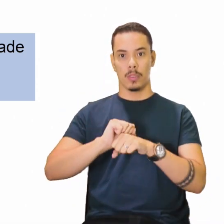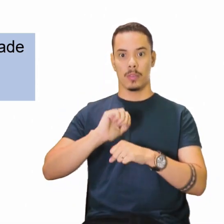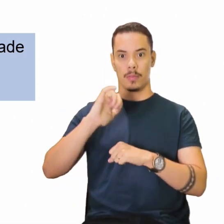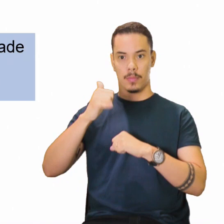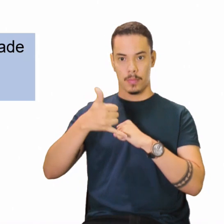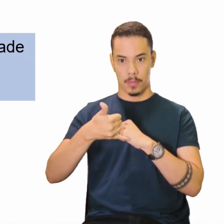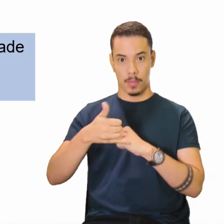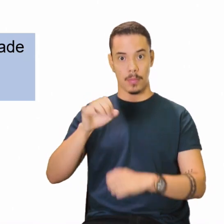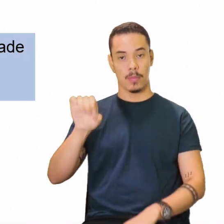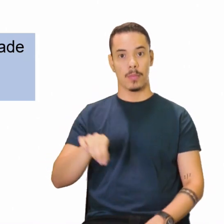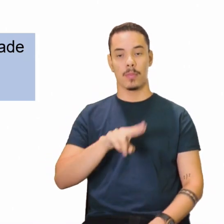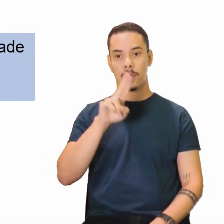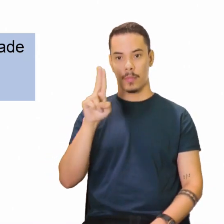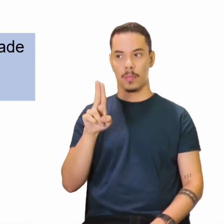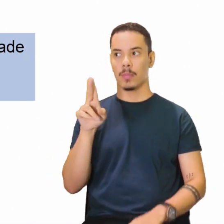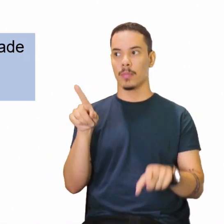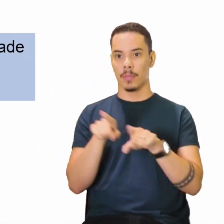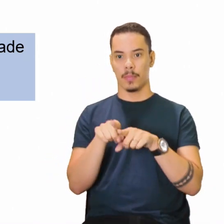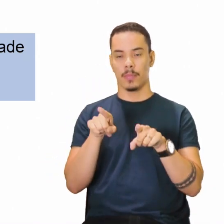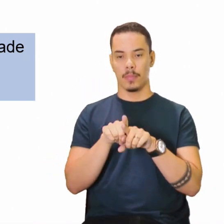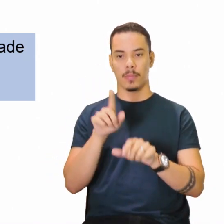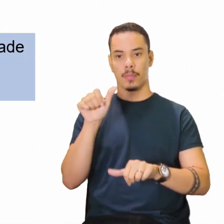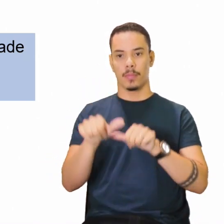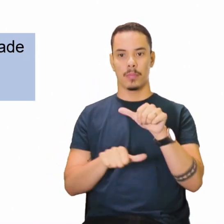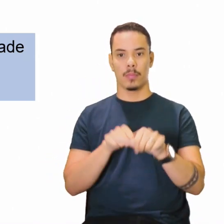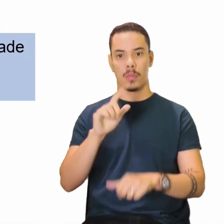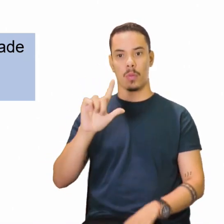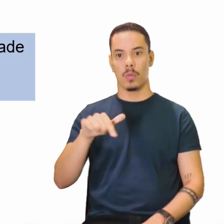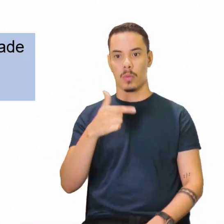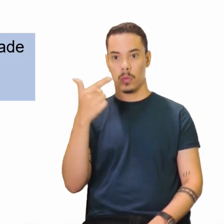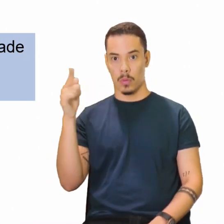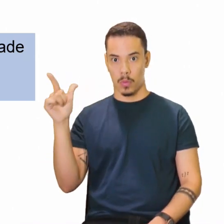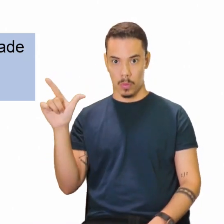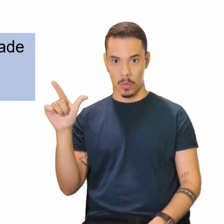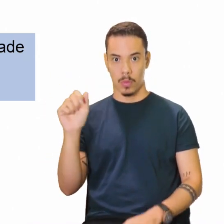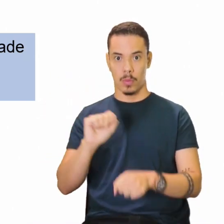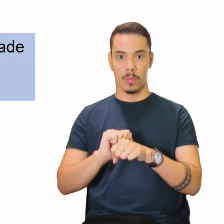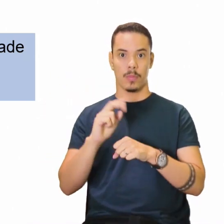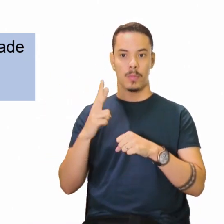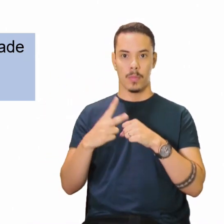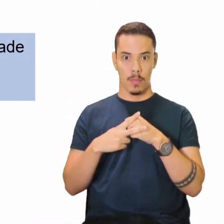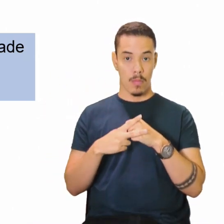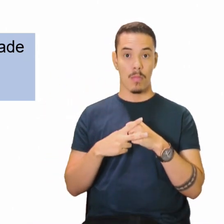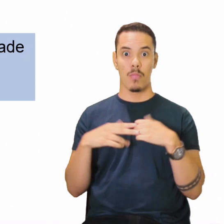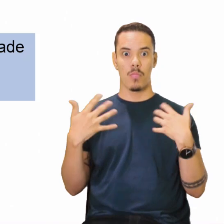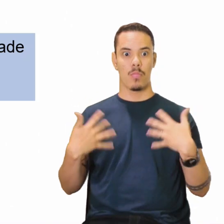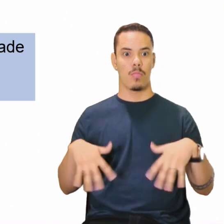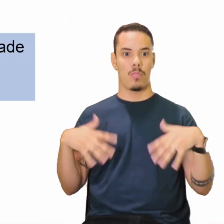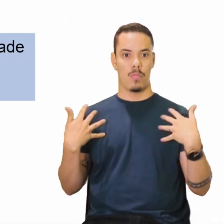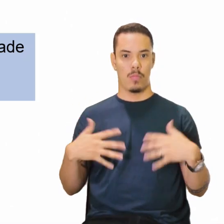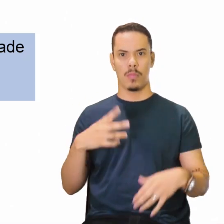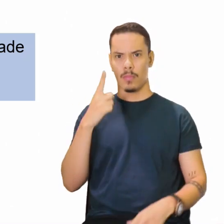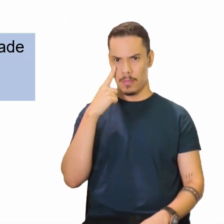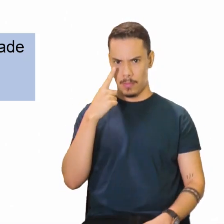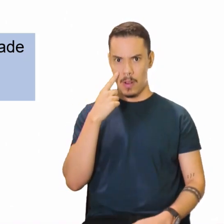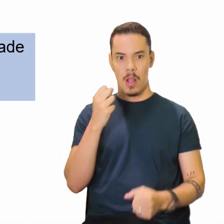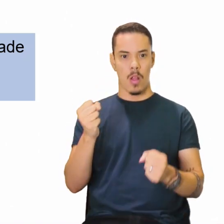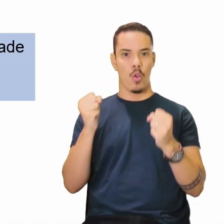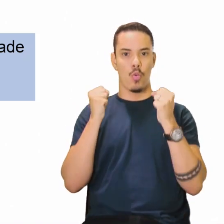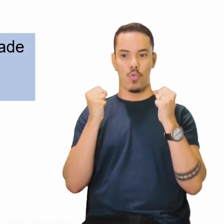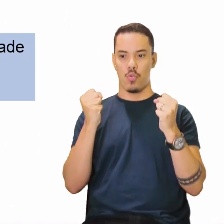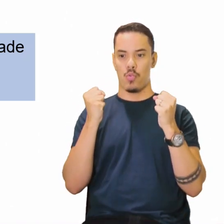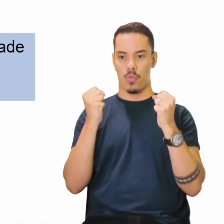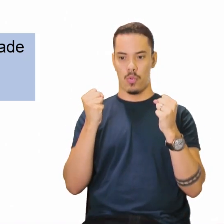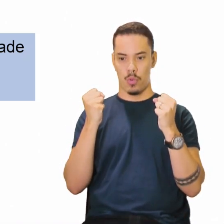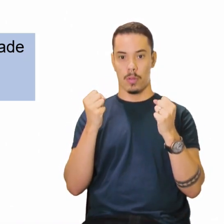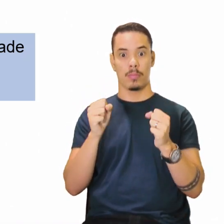adjetivo ou para modificar um outro advérbio. Olha como esse advérbio é poderoso,